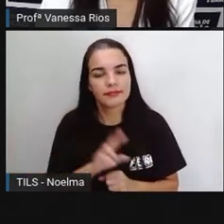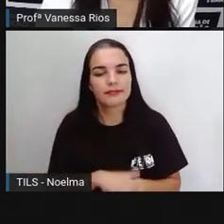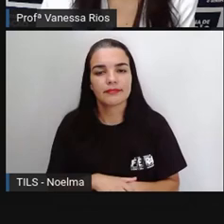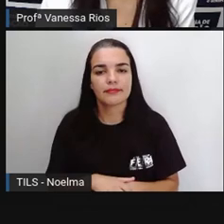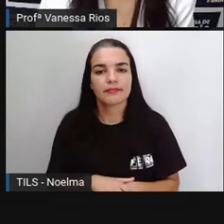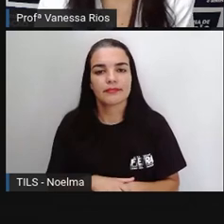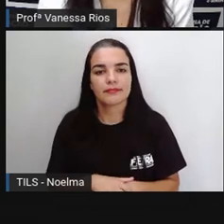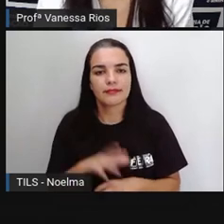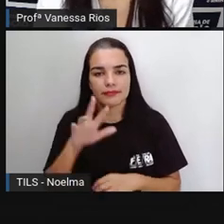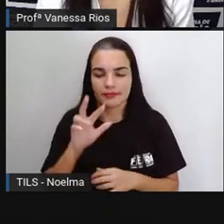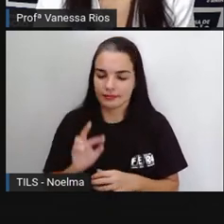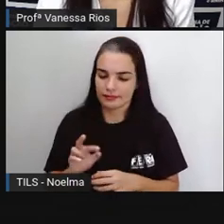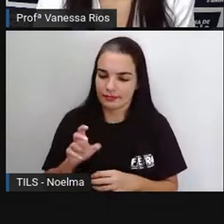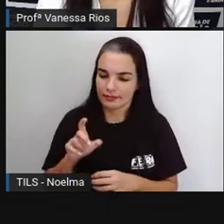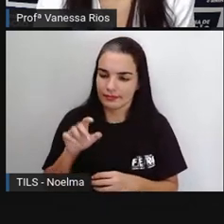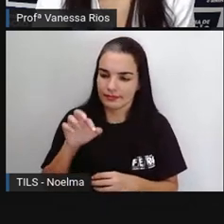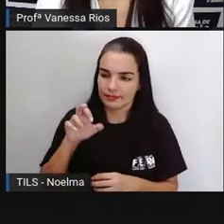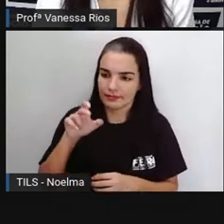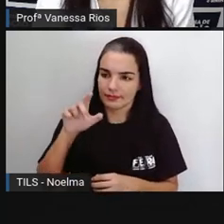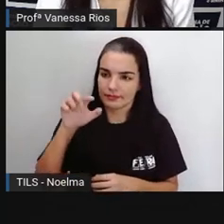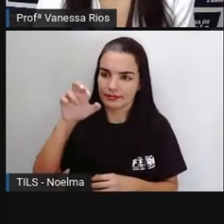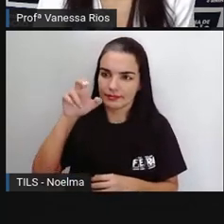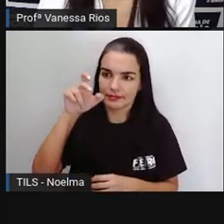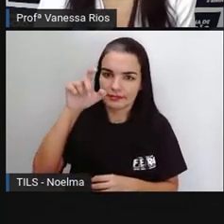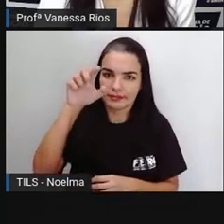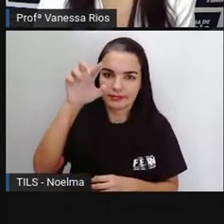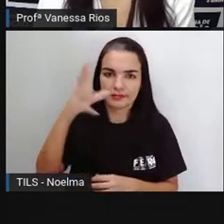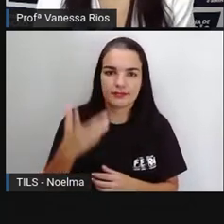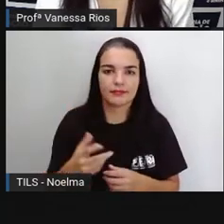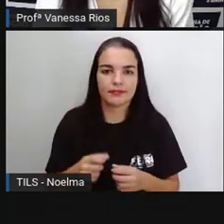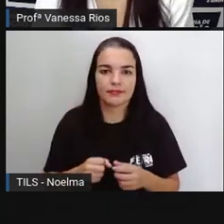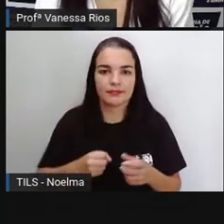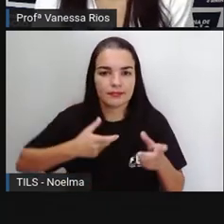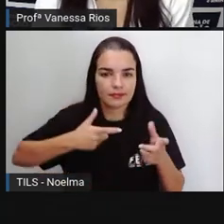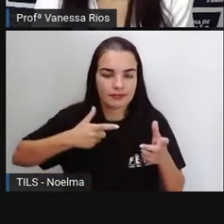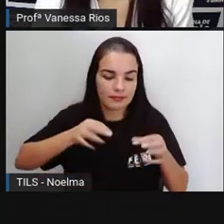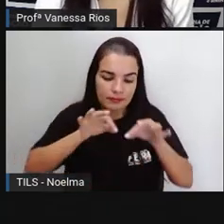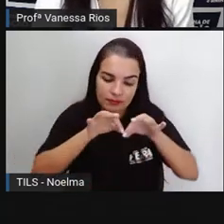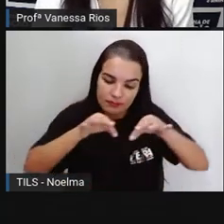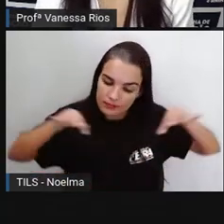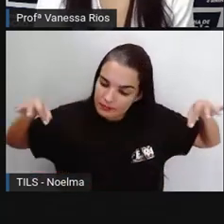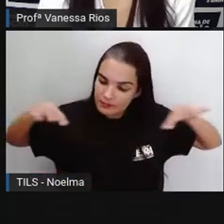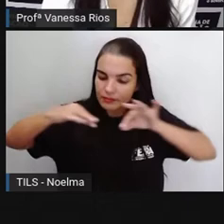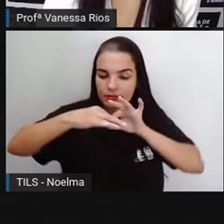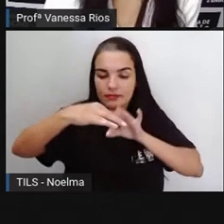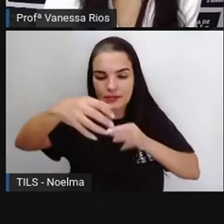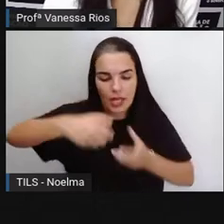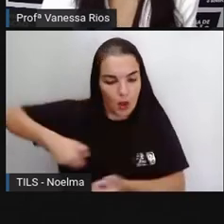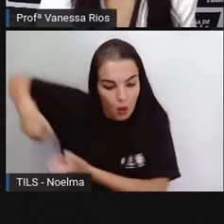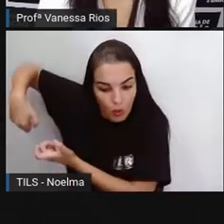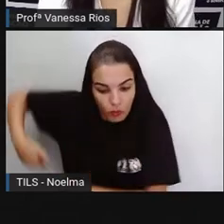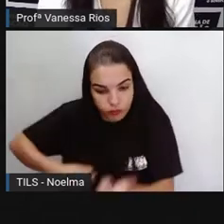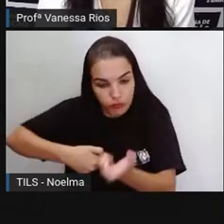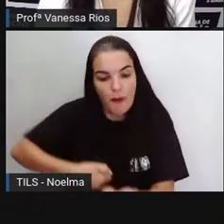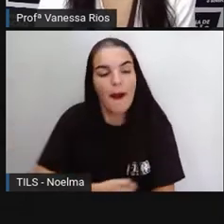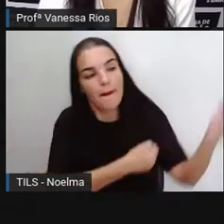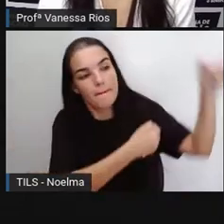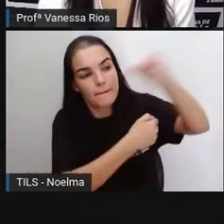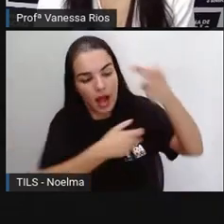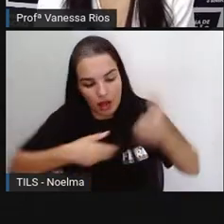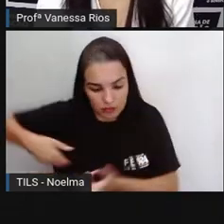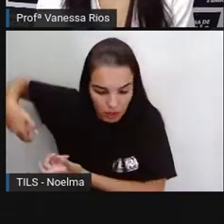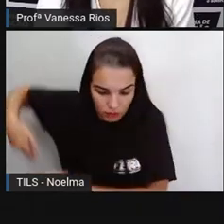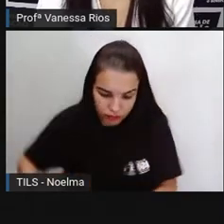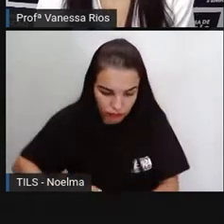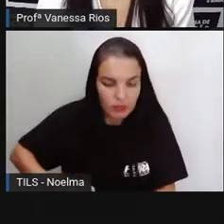vem as escadas, os instrumentos de medida, a pá que o pedreiro usa, né, para preparar